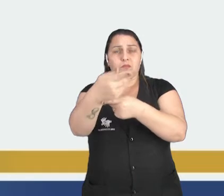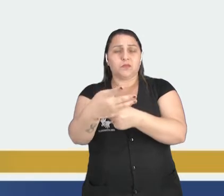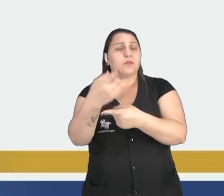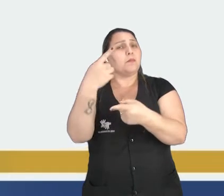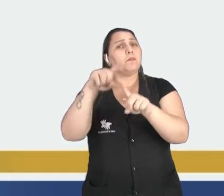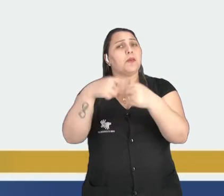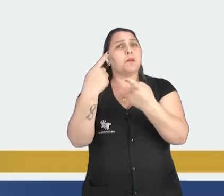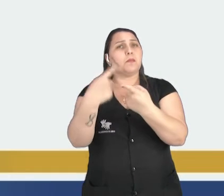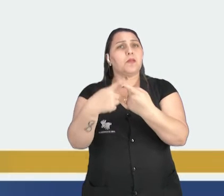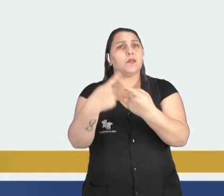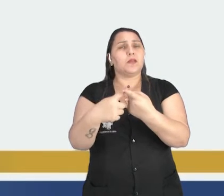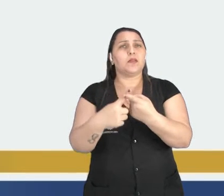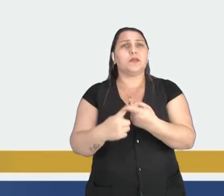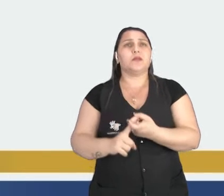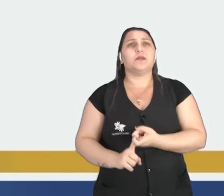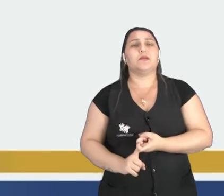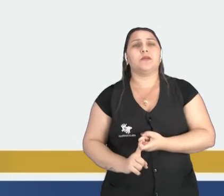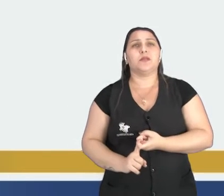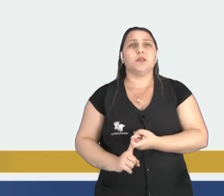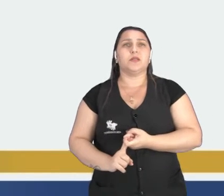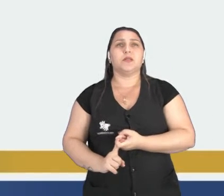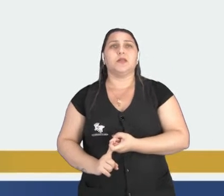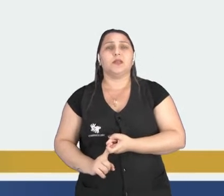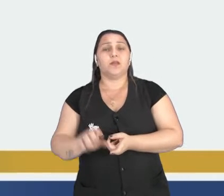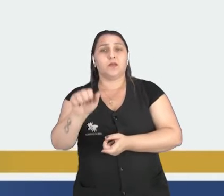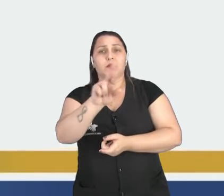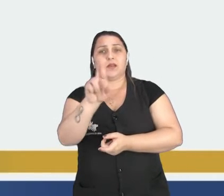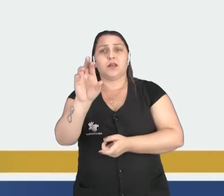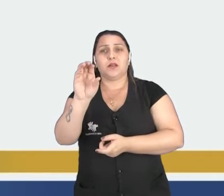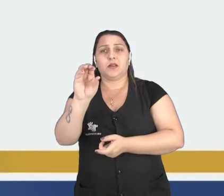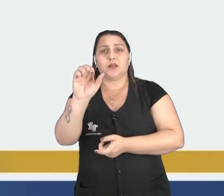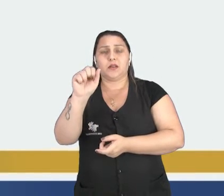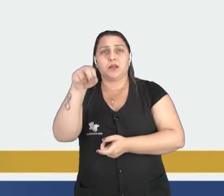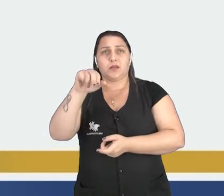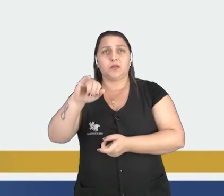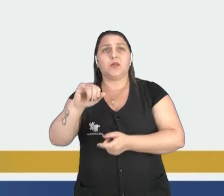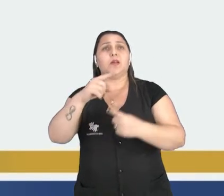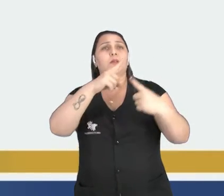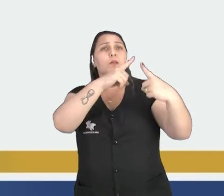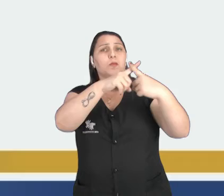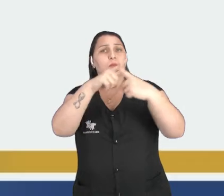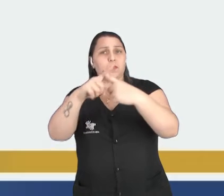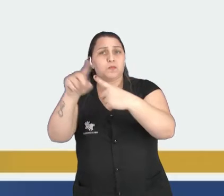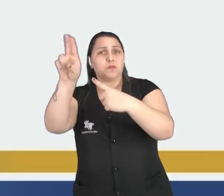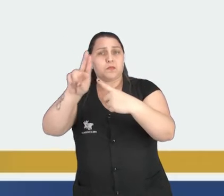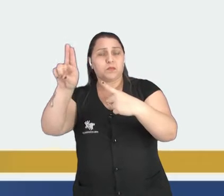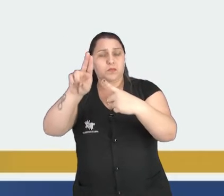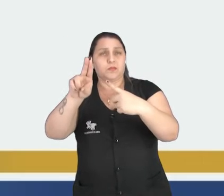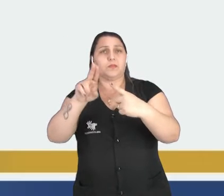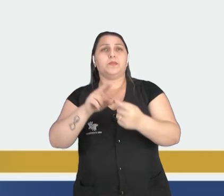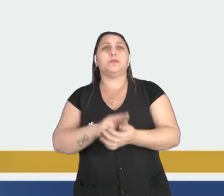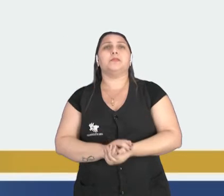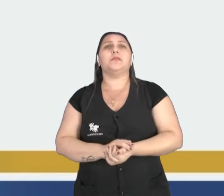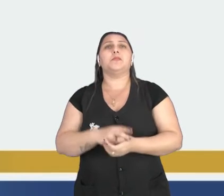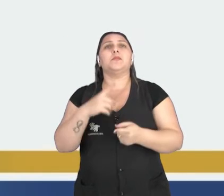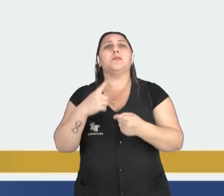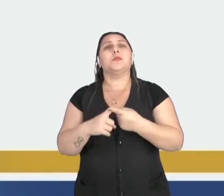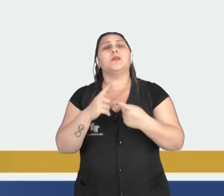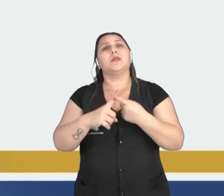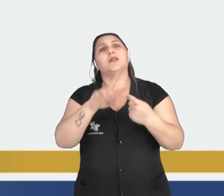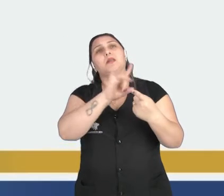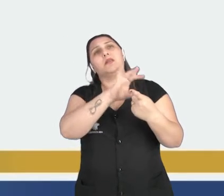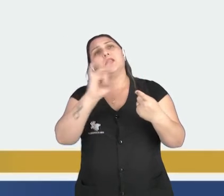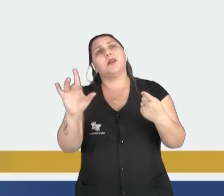Mas por quê? É um tipo de arranjo que eu posso utilizar o princípio multiplicativo, tá? Porque